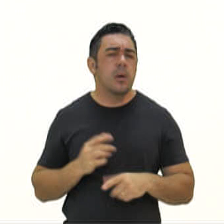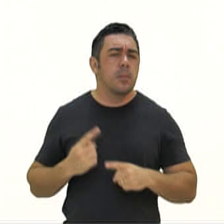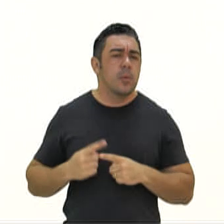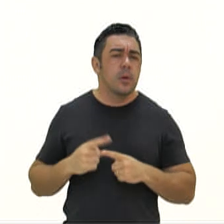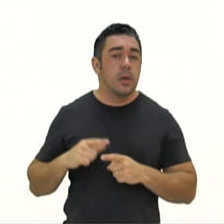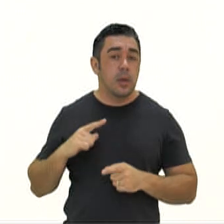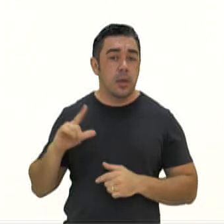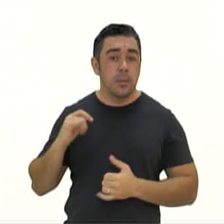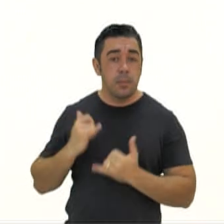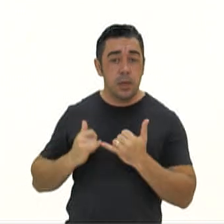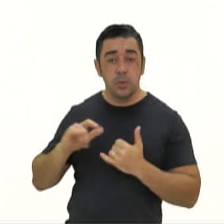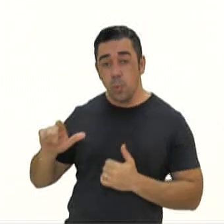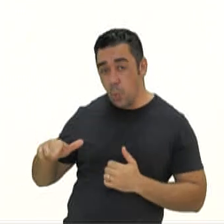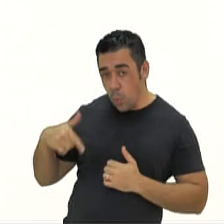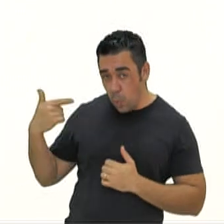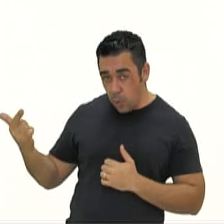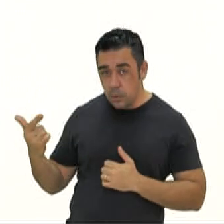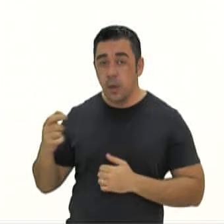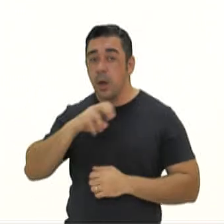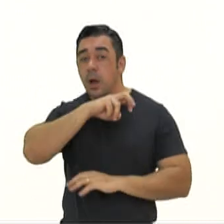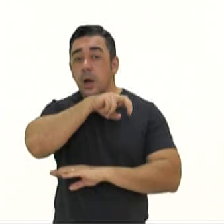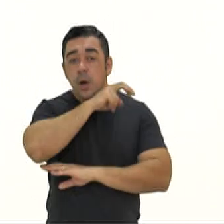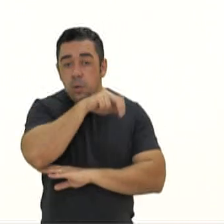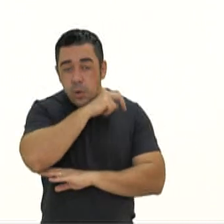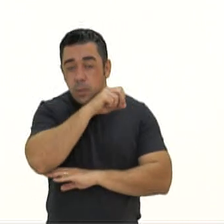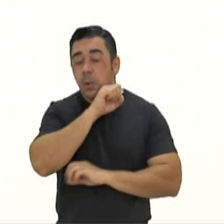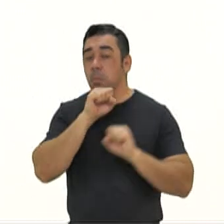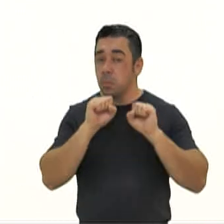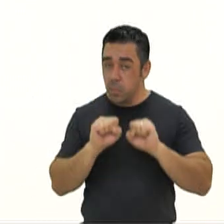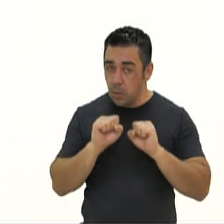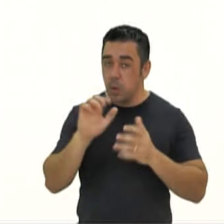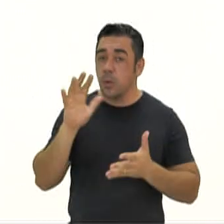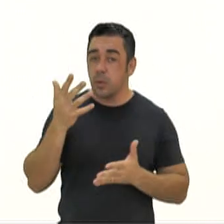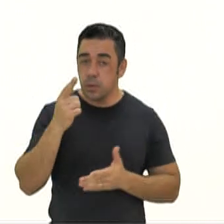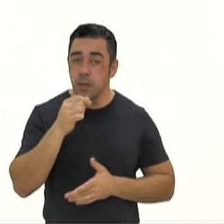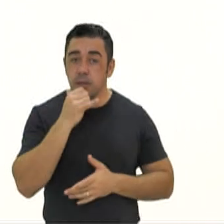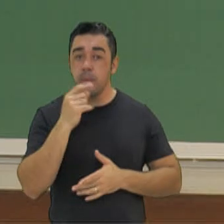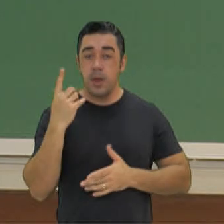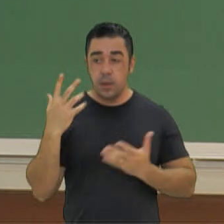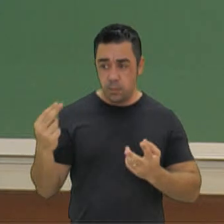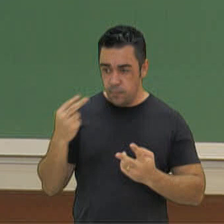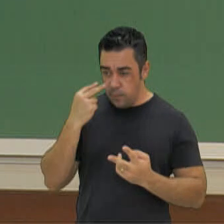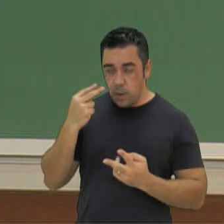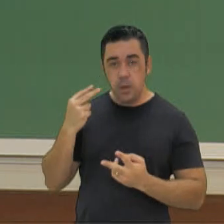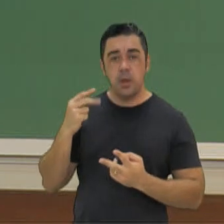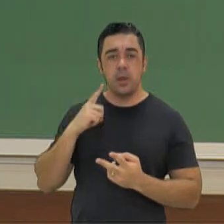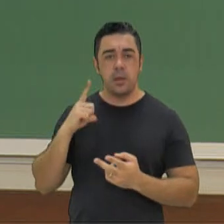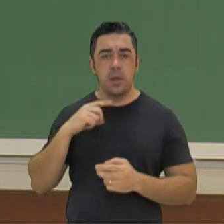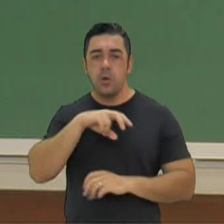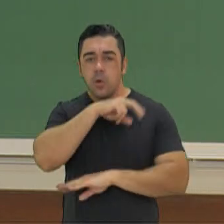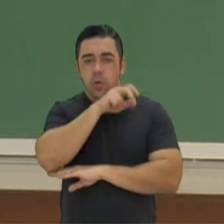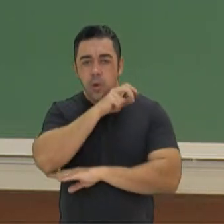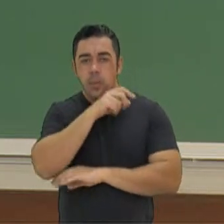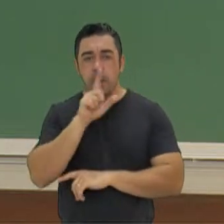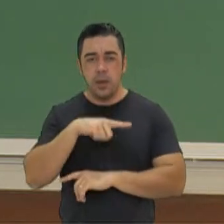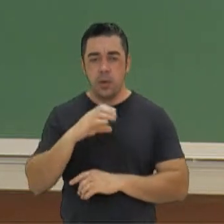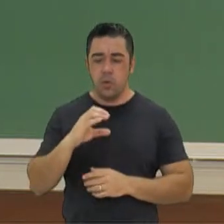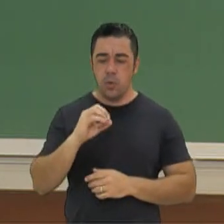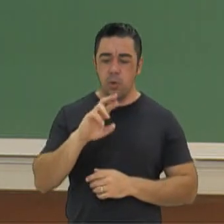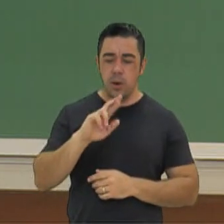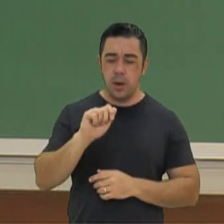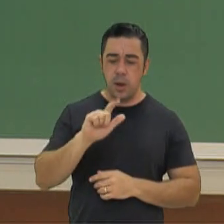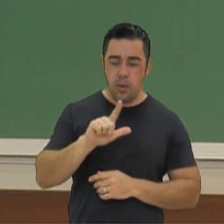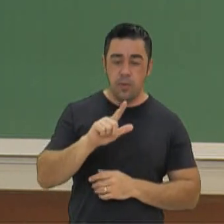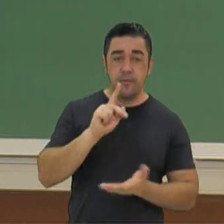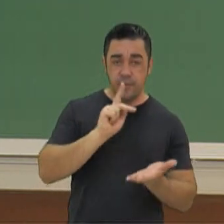outra espécie? No caso da cobra, pode acontecer isso. Tá? Ela quer ser visualizada como outra espécie, como a gente pode ver no caso de coral verdadeira e